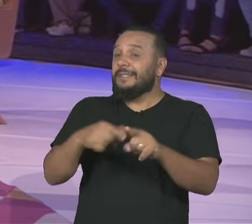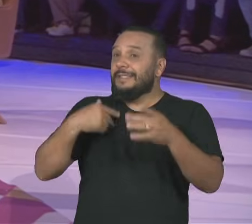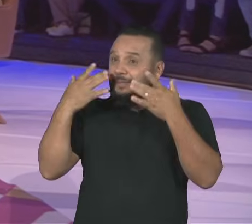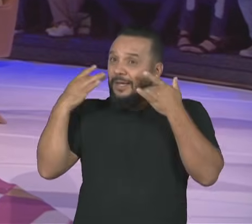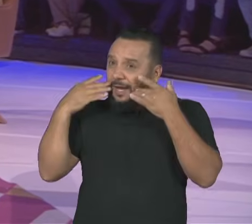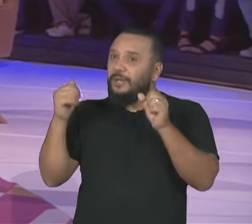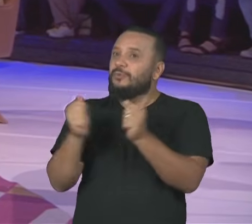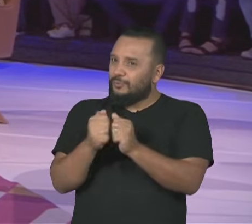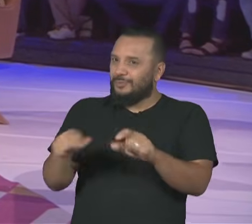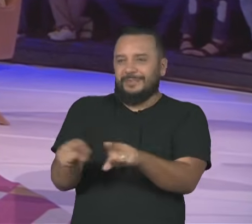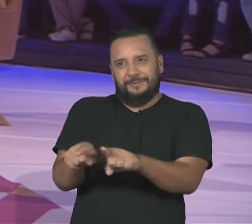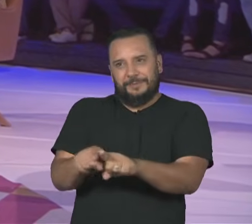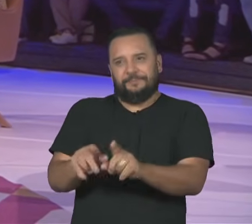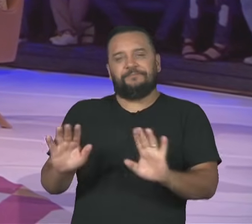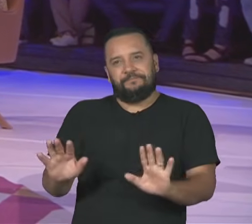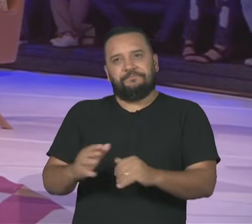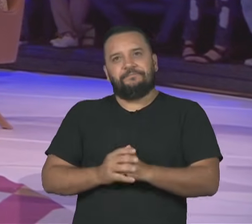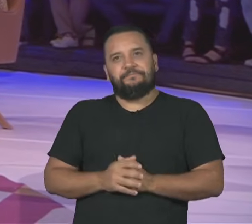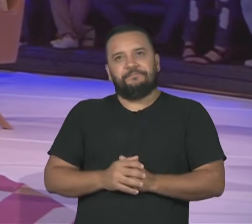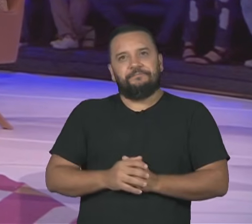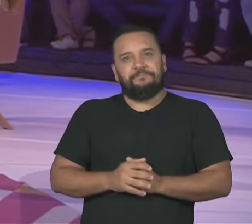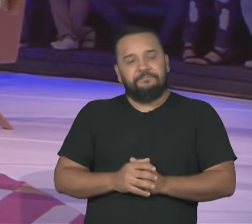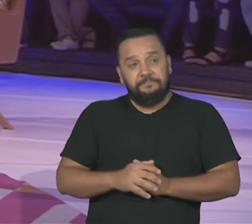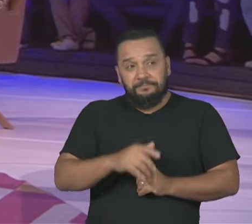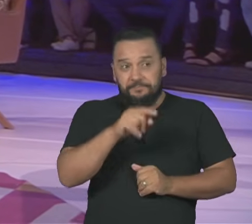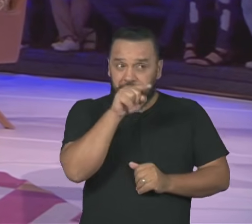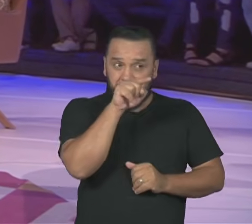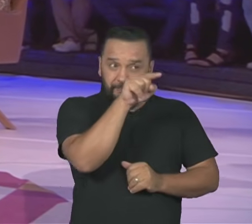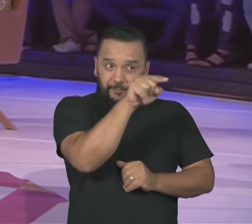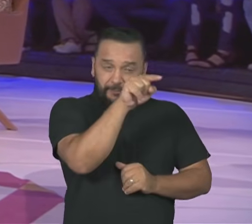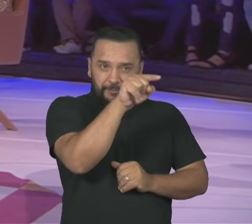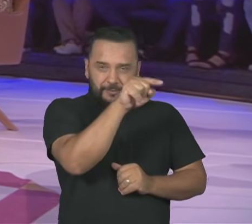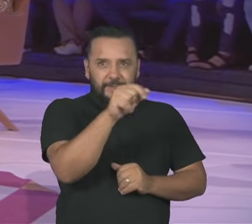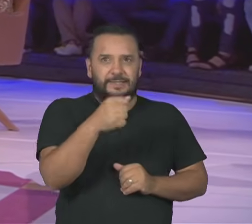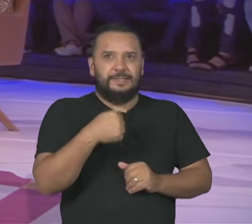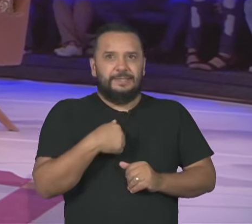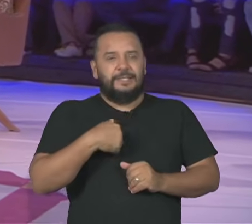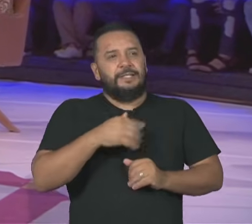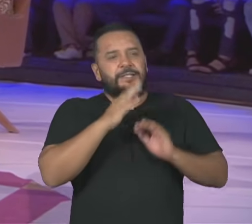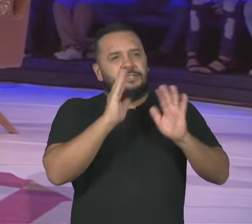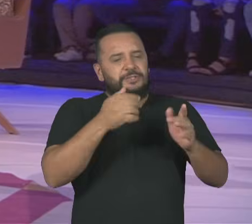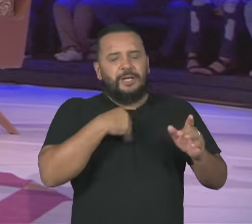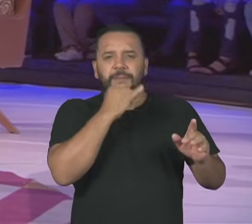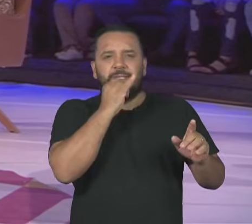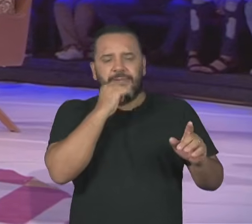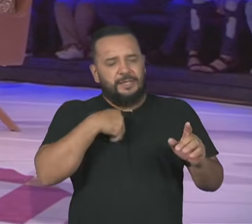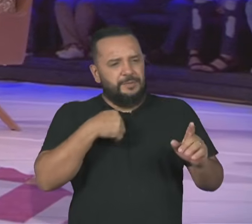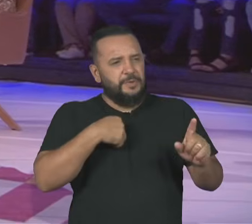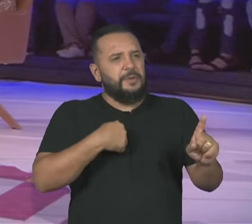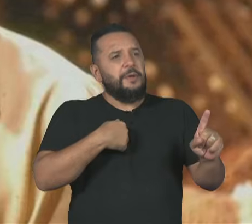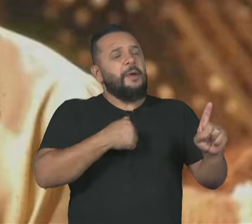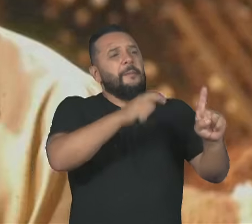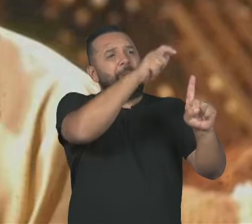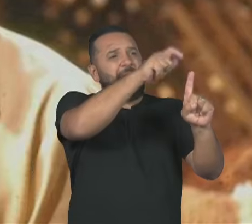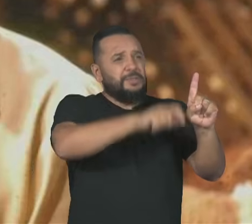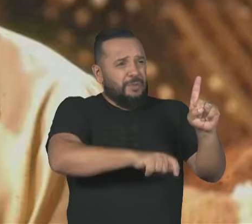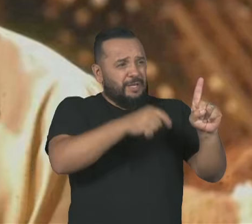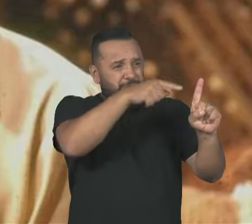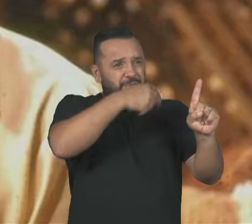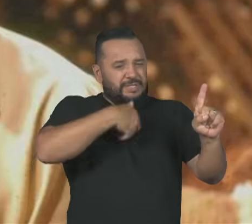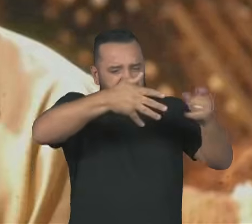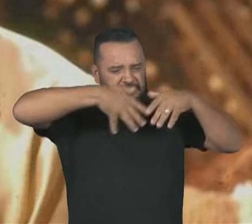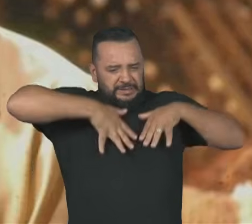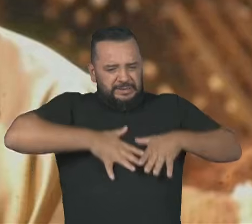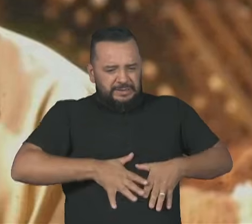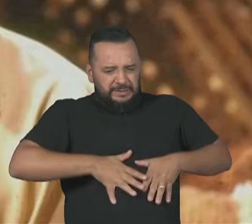Fizeram teatro juntos também, né? Você tem uma coisa assim de desvestir a pessoa, assim, de sentir saudade? Fez Tieta, né?